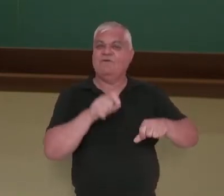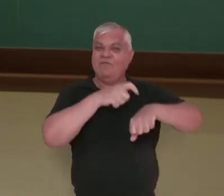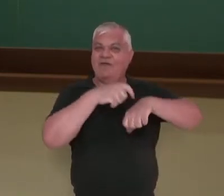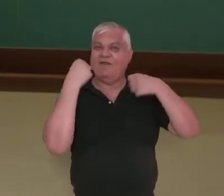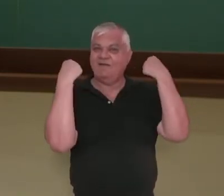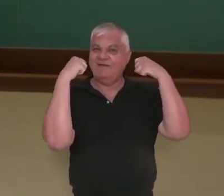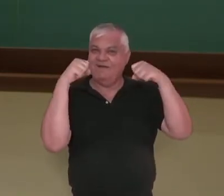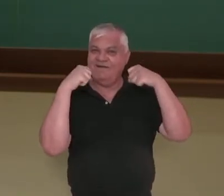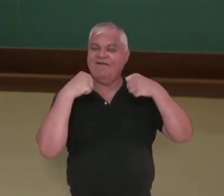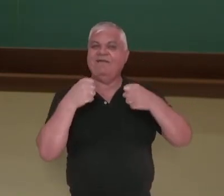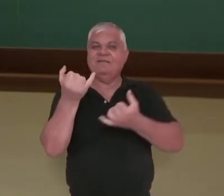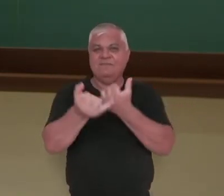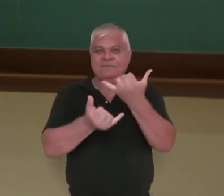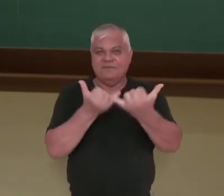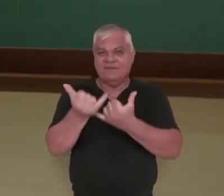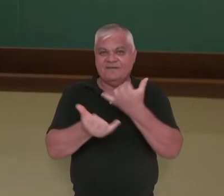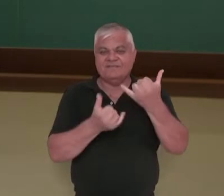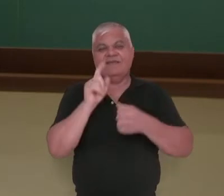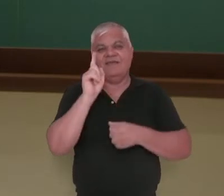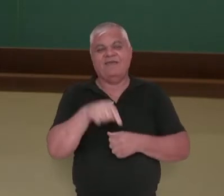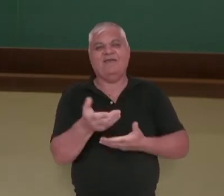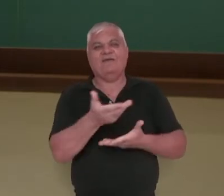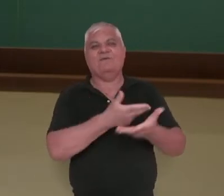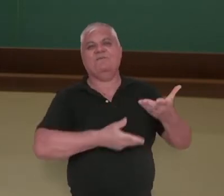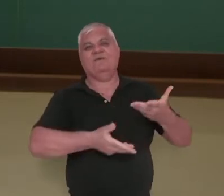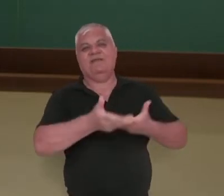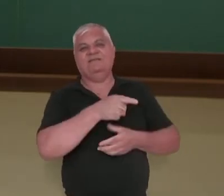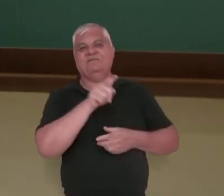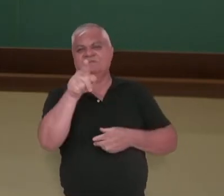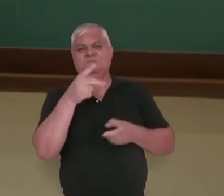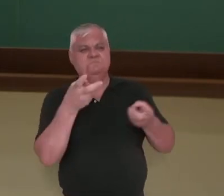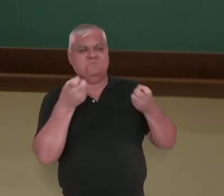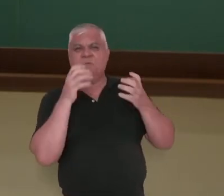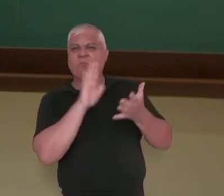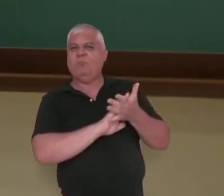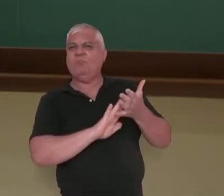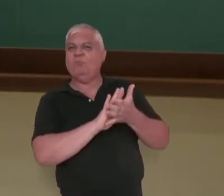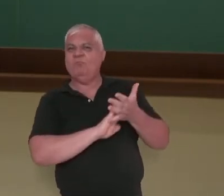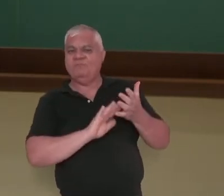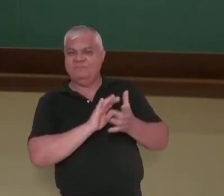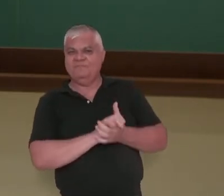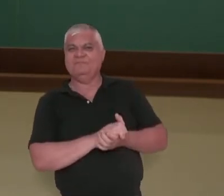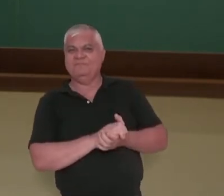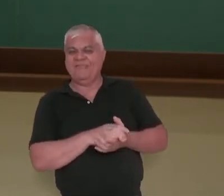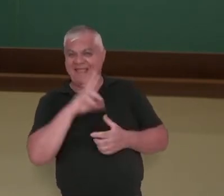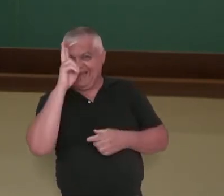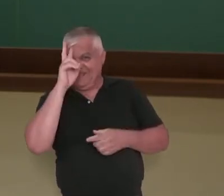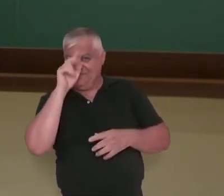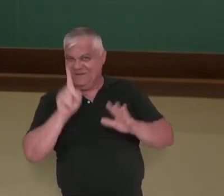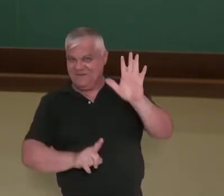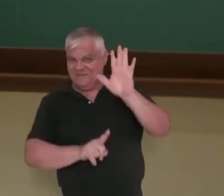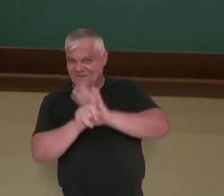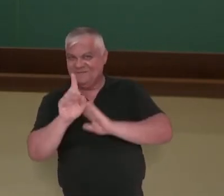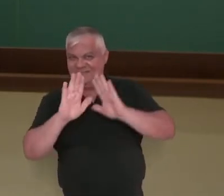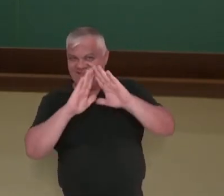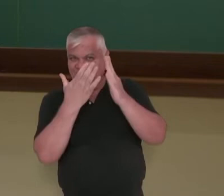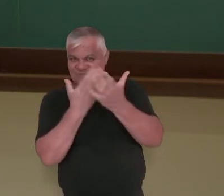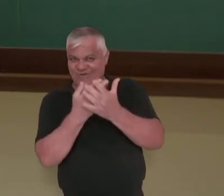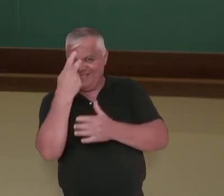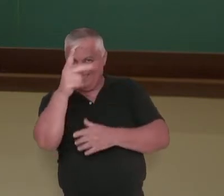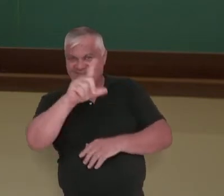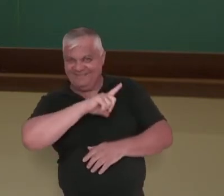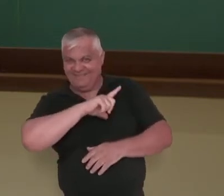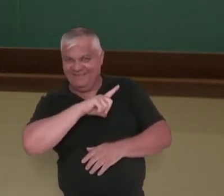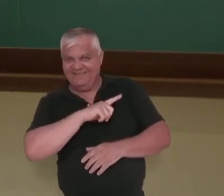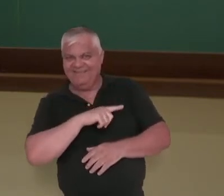e que já deixam o jogo cooperativo. Muitas vezes vocês nem percebem. Lembram quando eu questionei se tinha jogo cooperativo na tua escola?